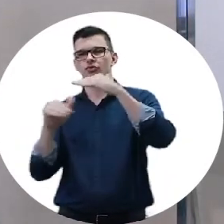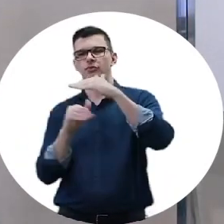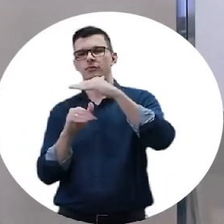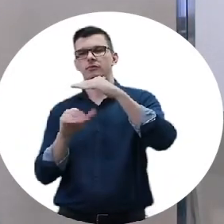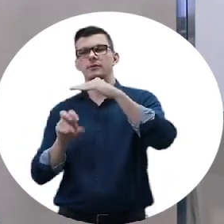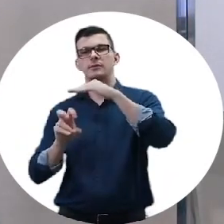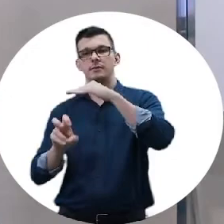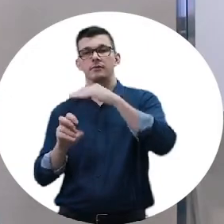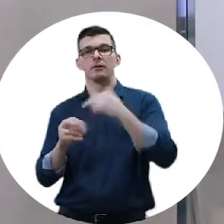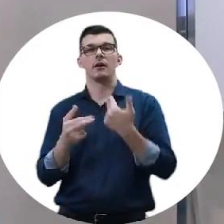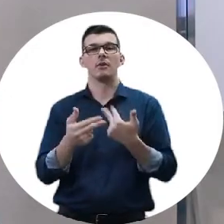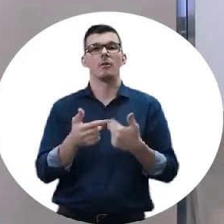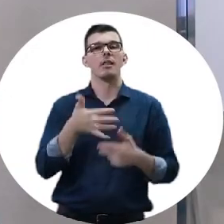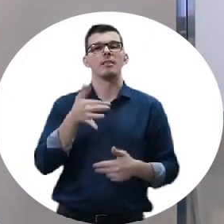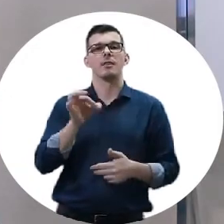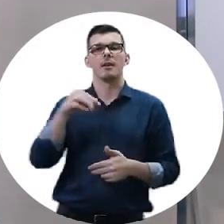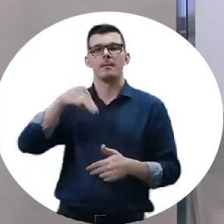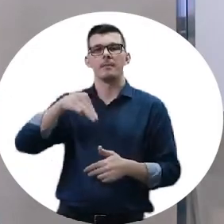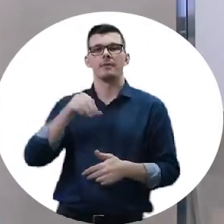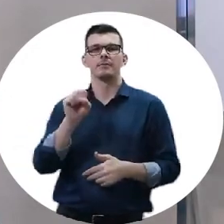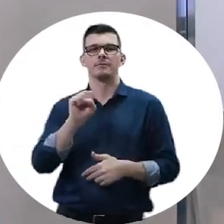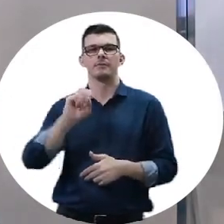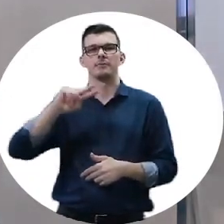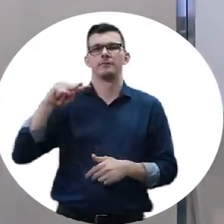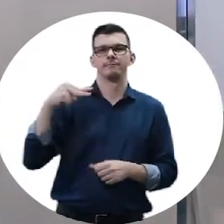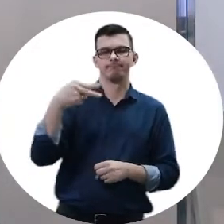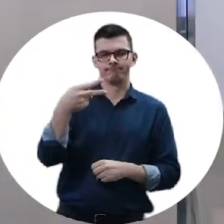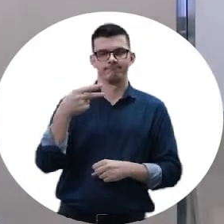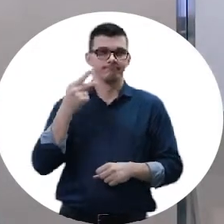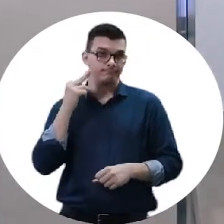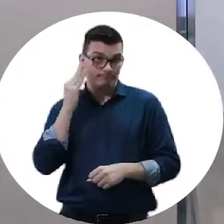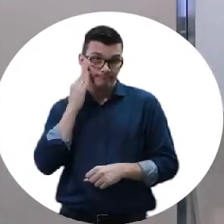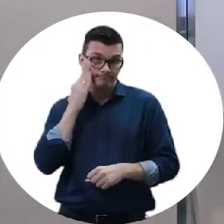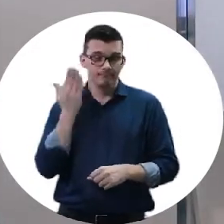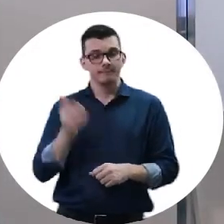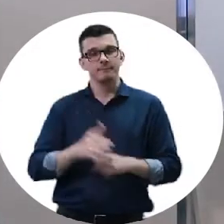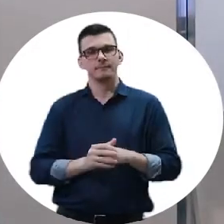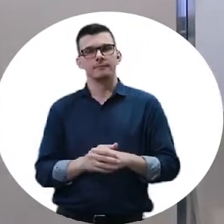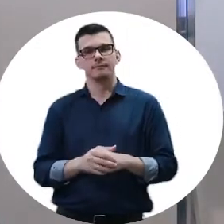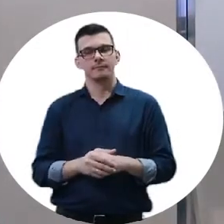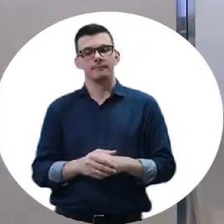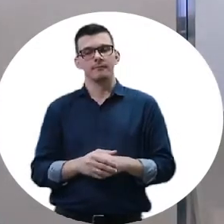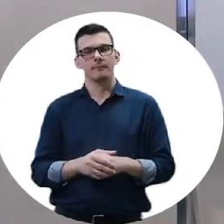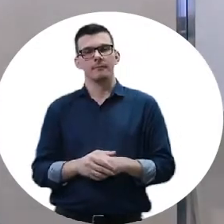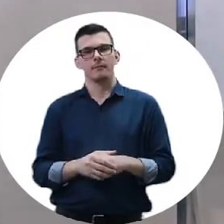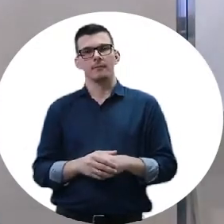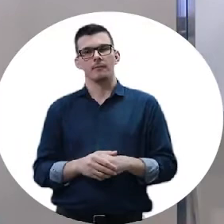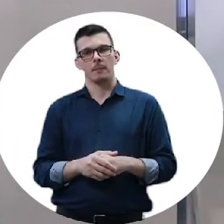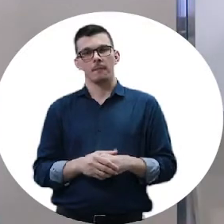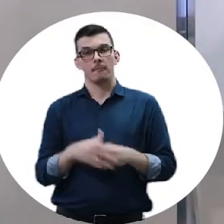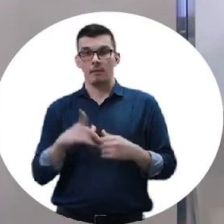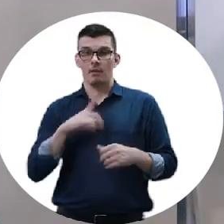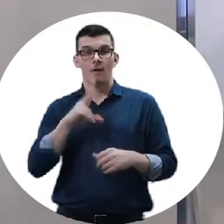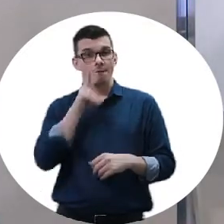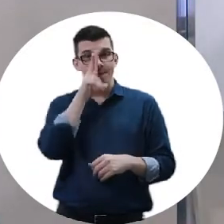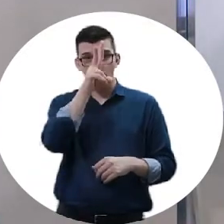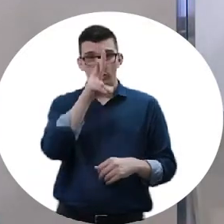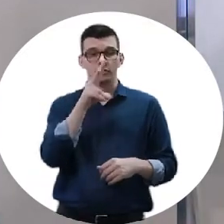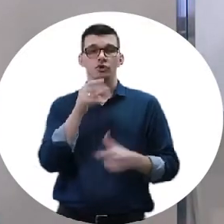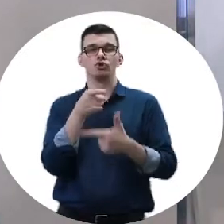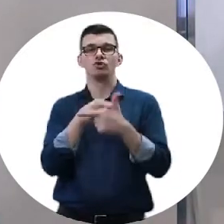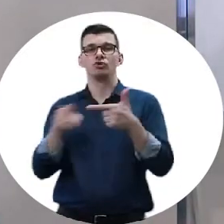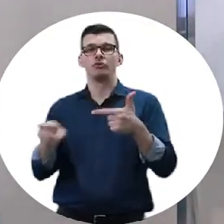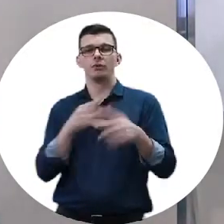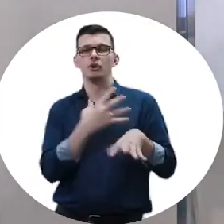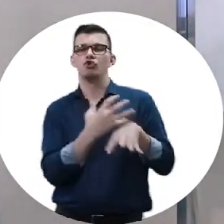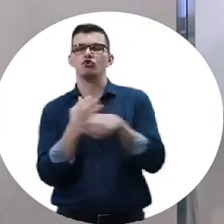dá 10 metros por segundo ao quadrado. Lembra que eu falei no início? Como que eu faço para a aceleração? Pega a força e divide pela